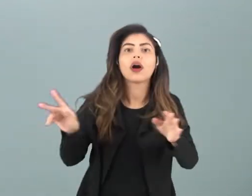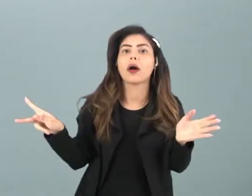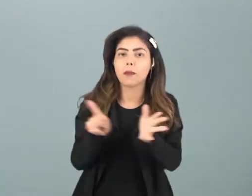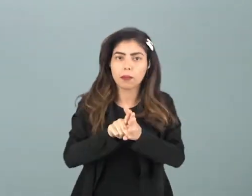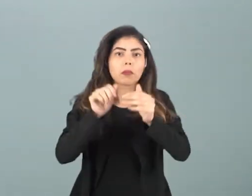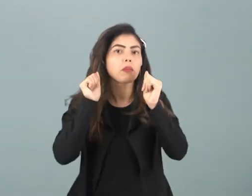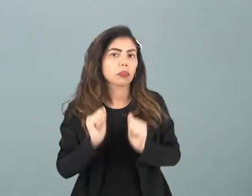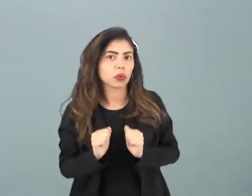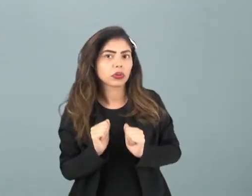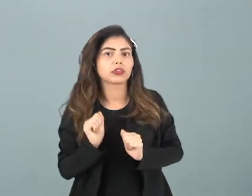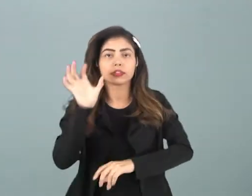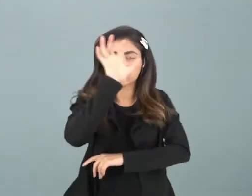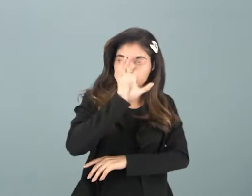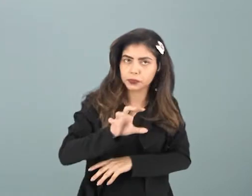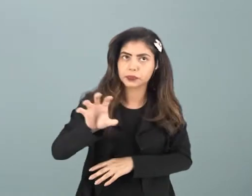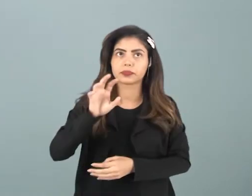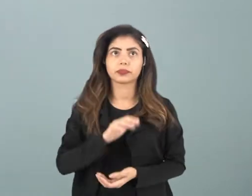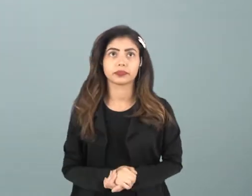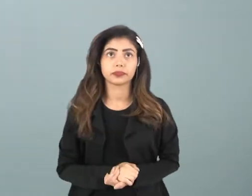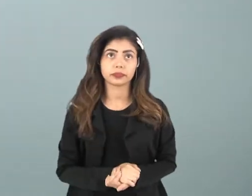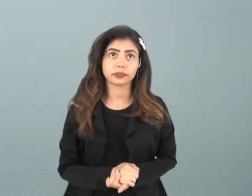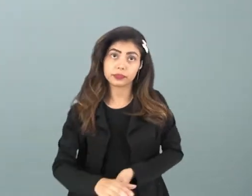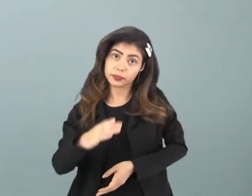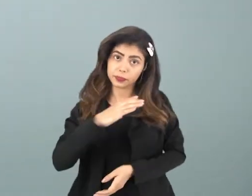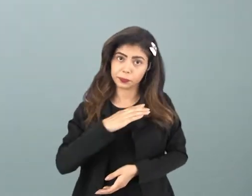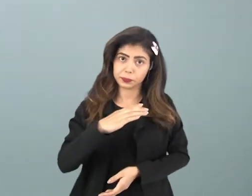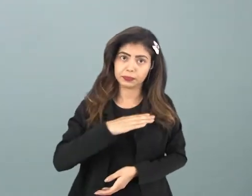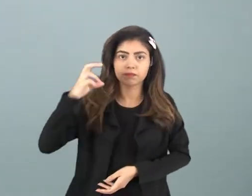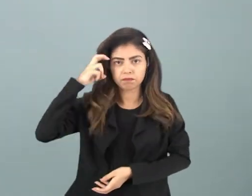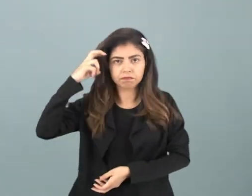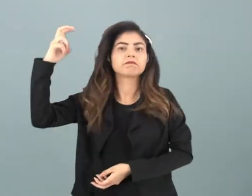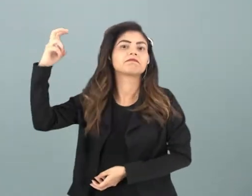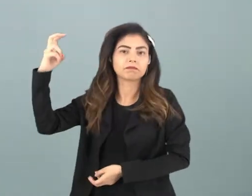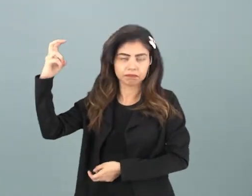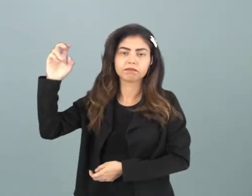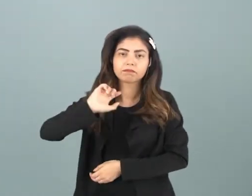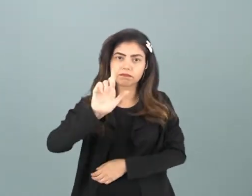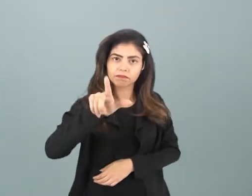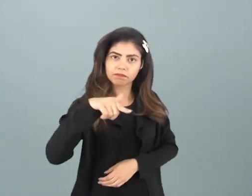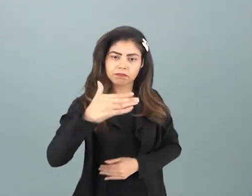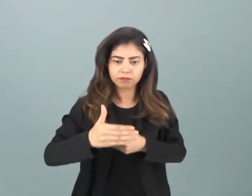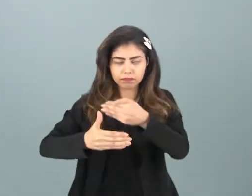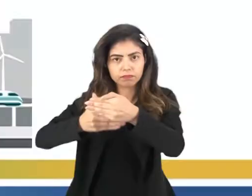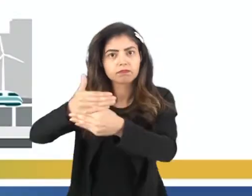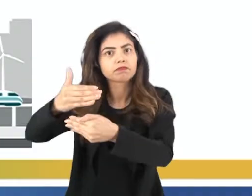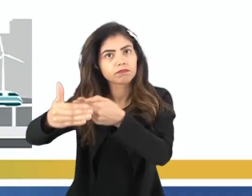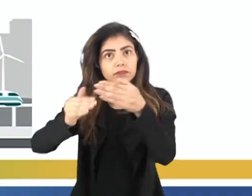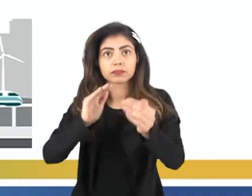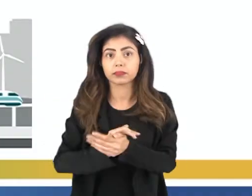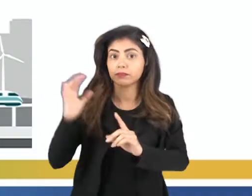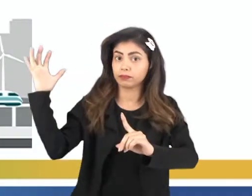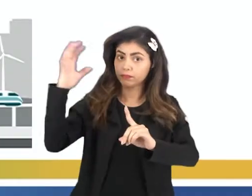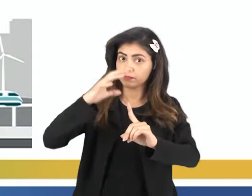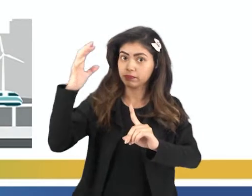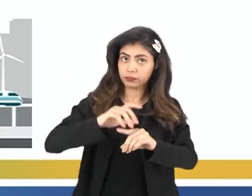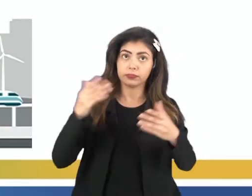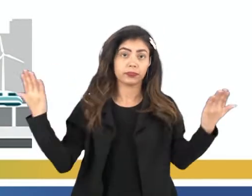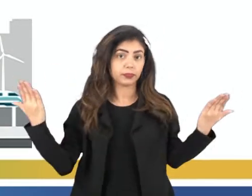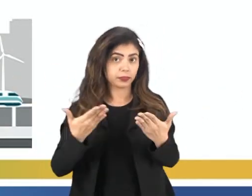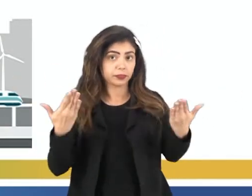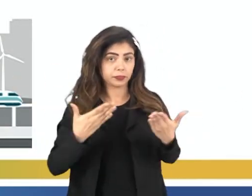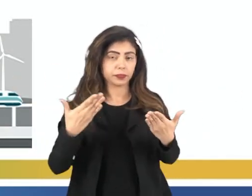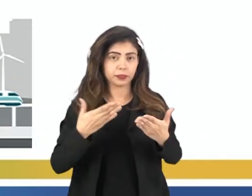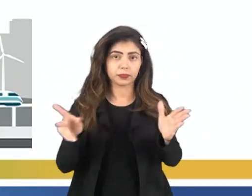adotado naquela região. As cidades inteligentes é uma outra evolução que influencia bastante